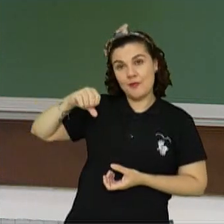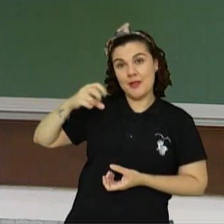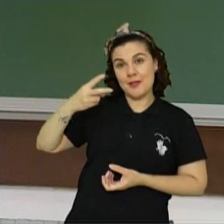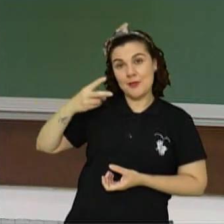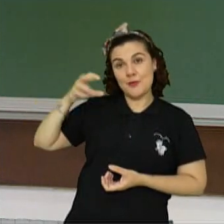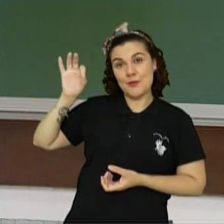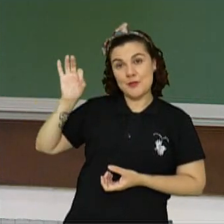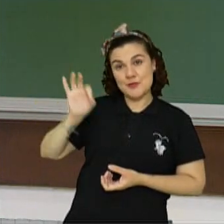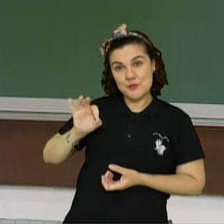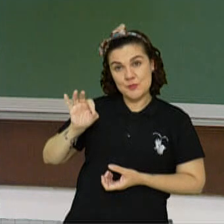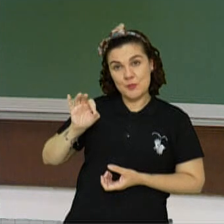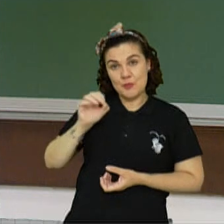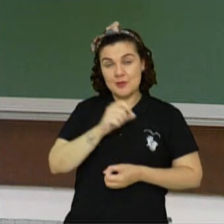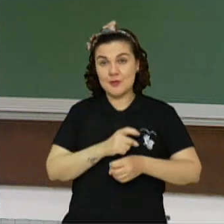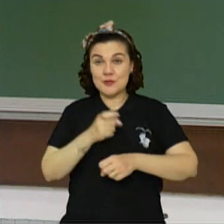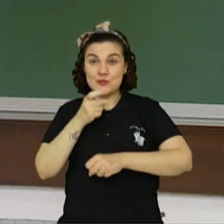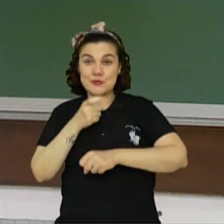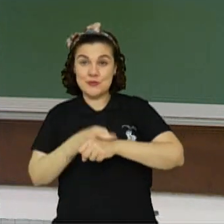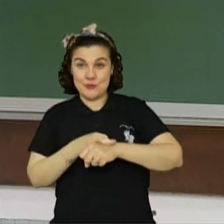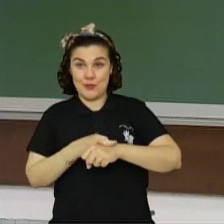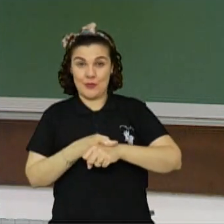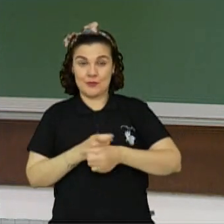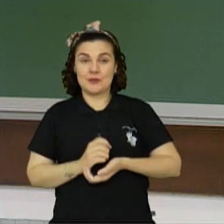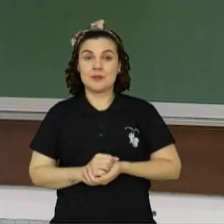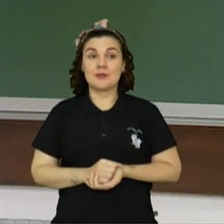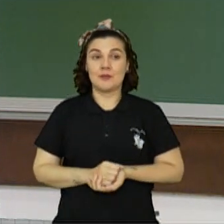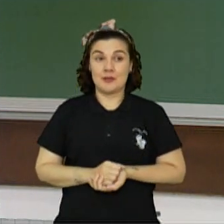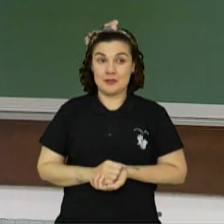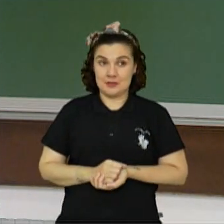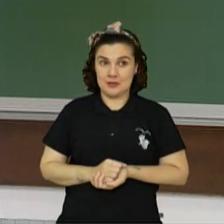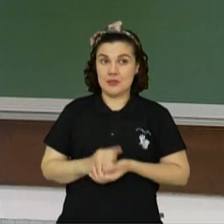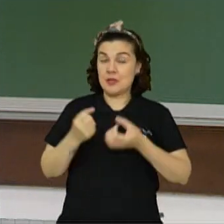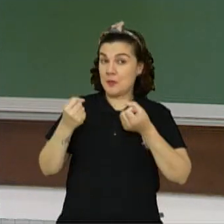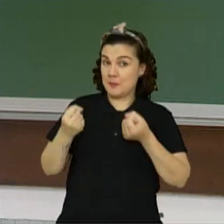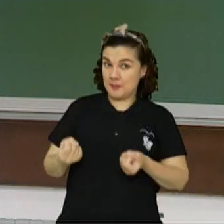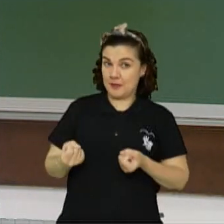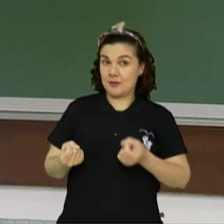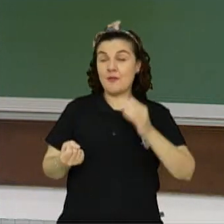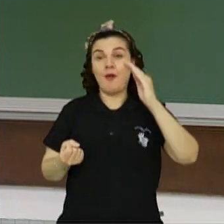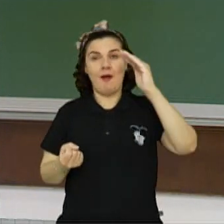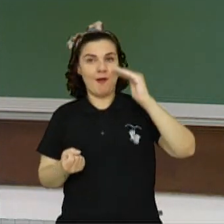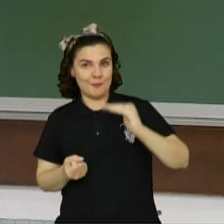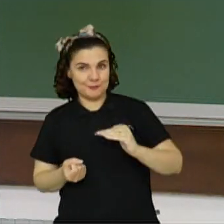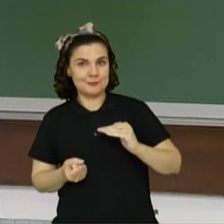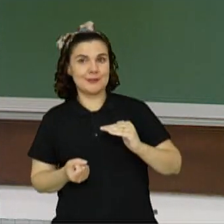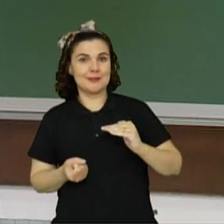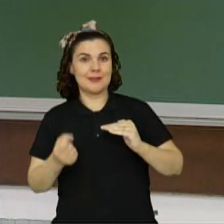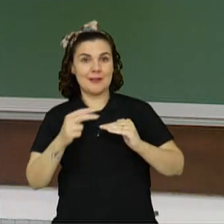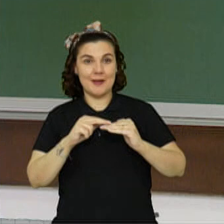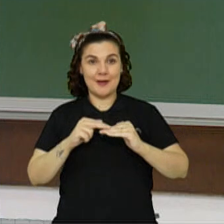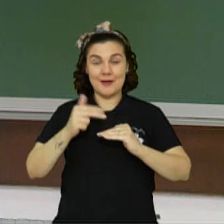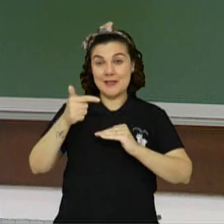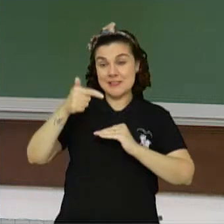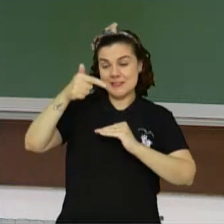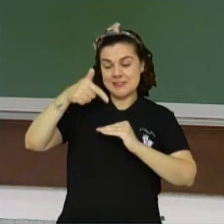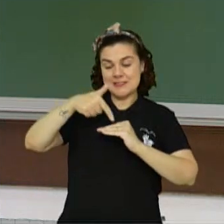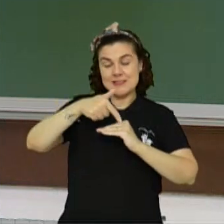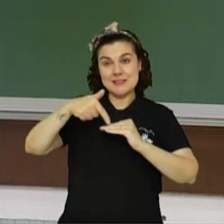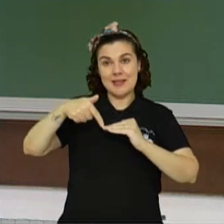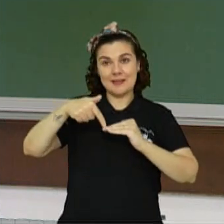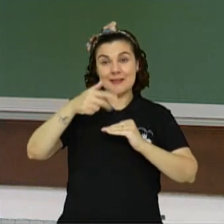92% da água no estado sólido, 92% da massa dela está submersa. O que está